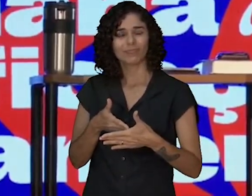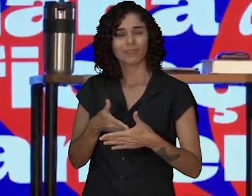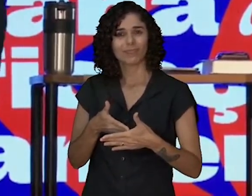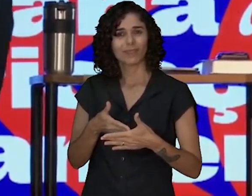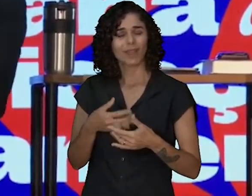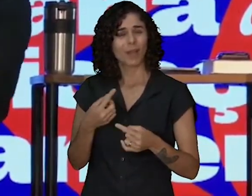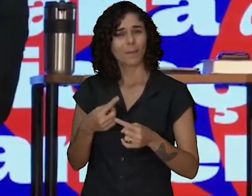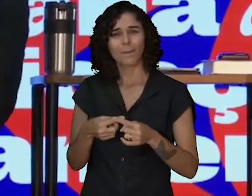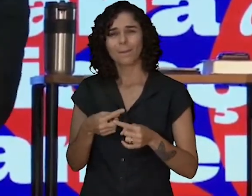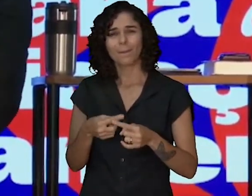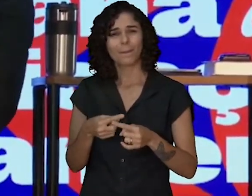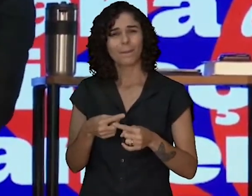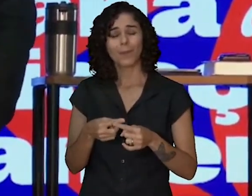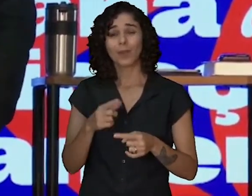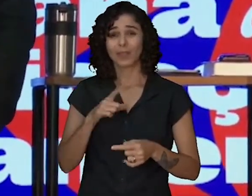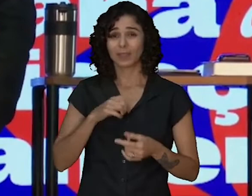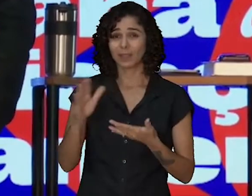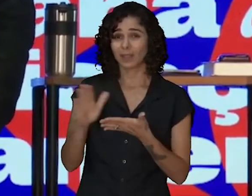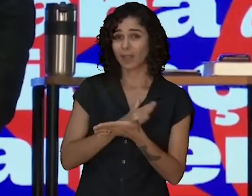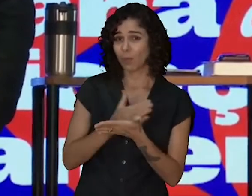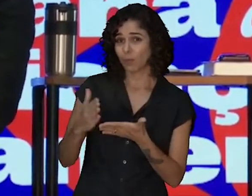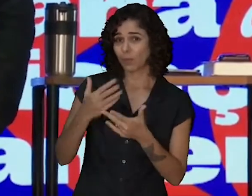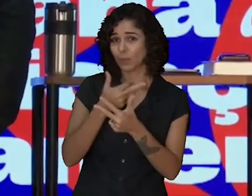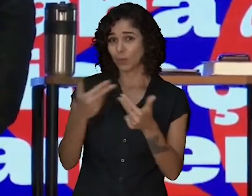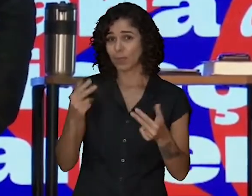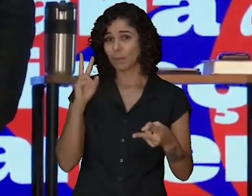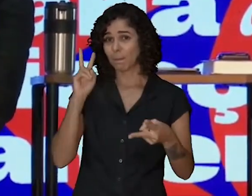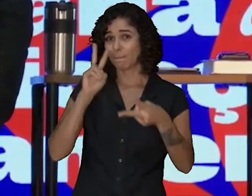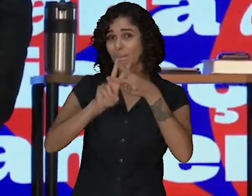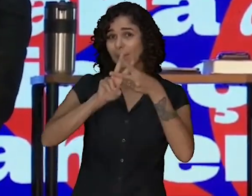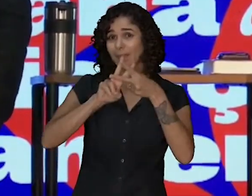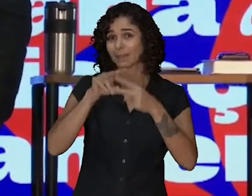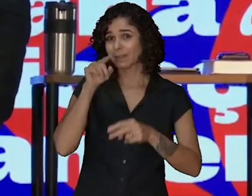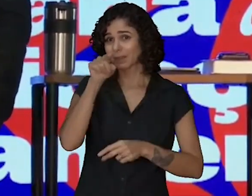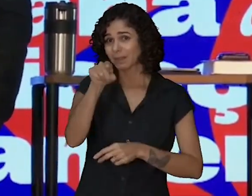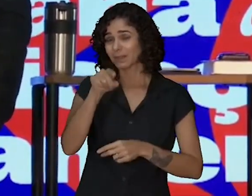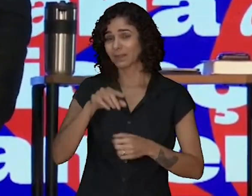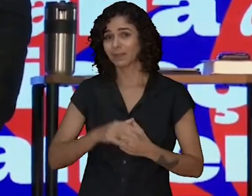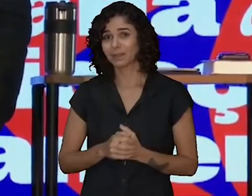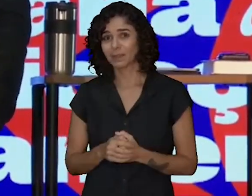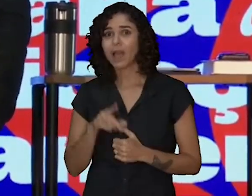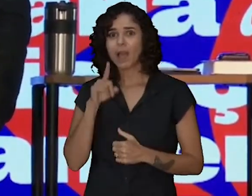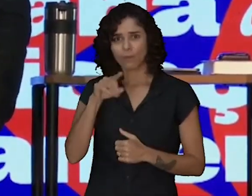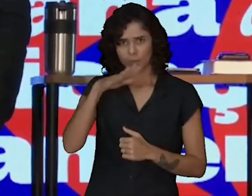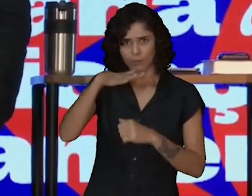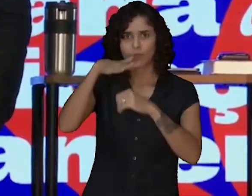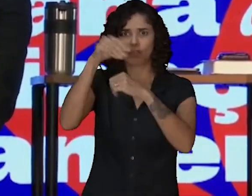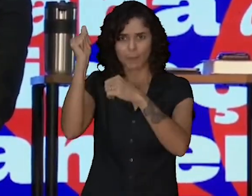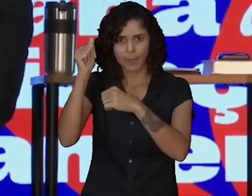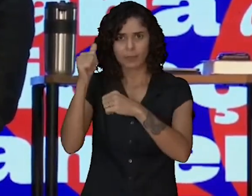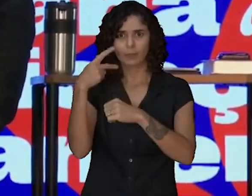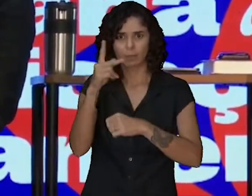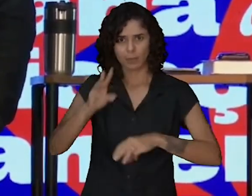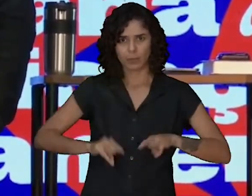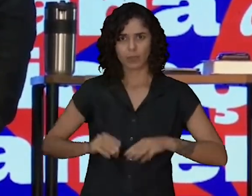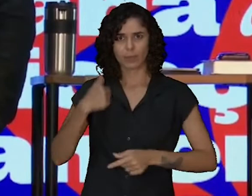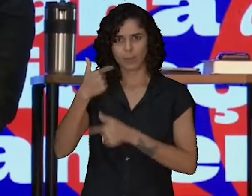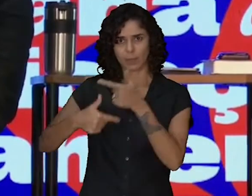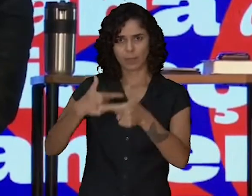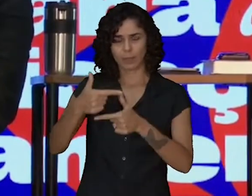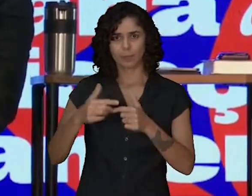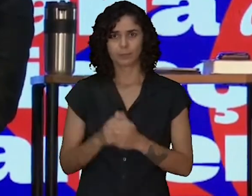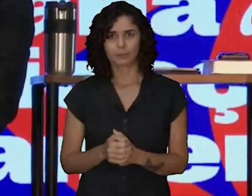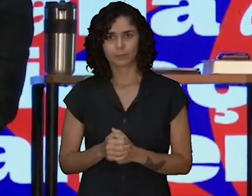Porque tem coisas que prendem você. Você foi chamado para o ministério. Você foi chamado para